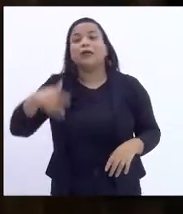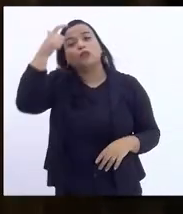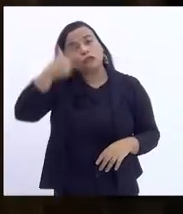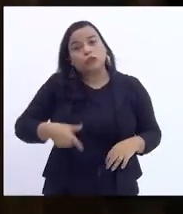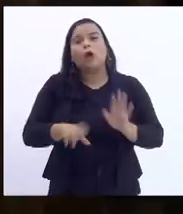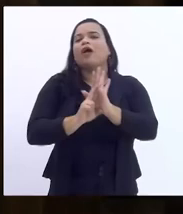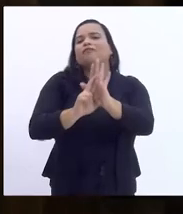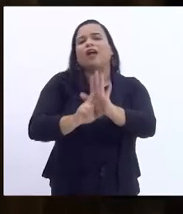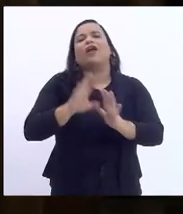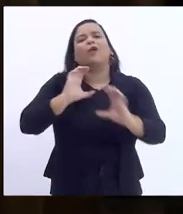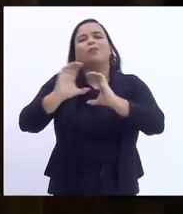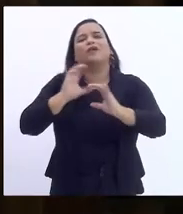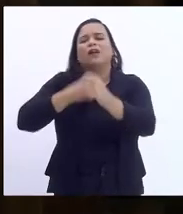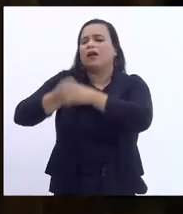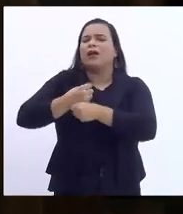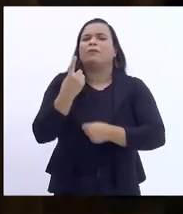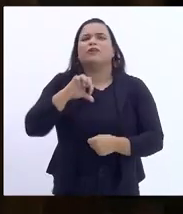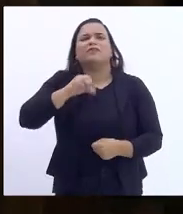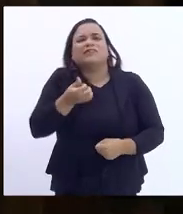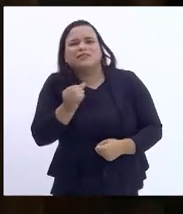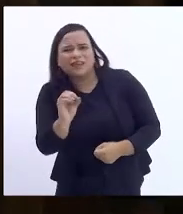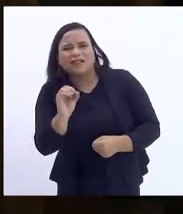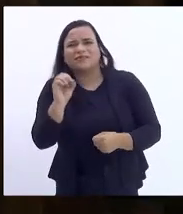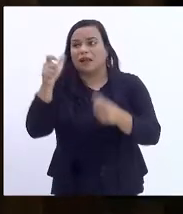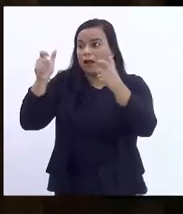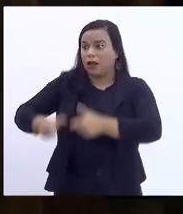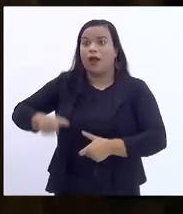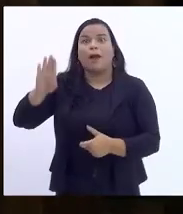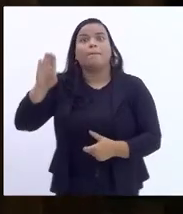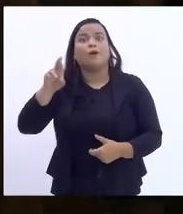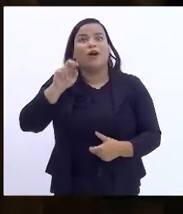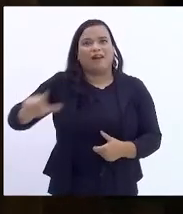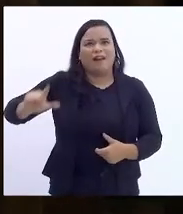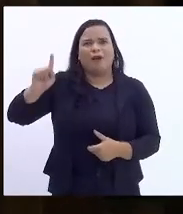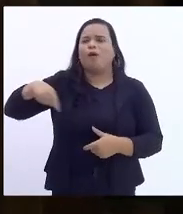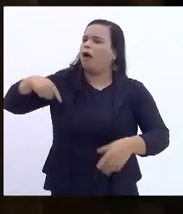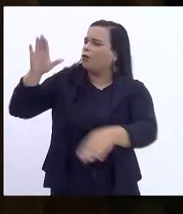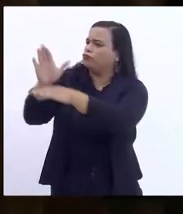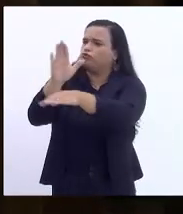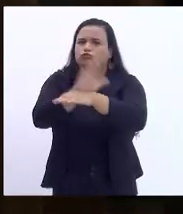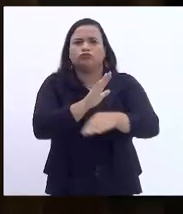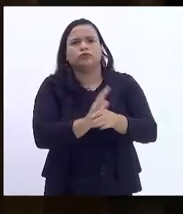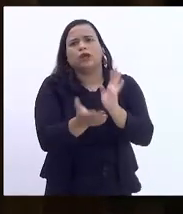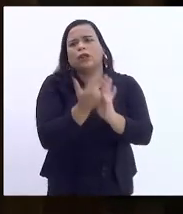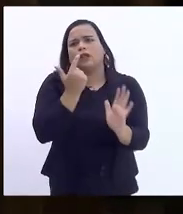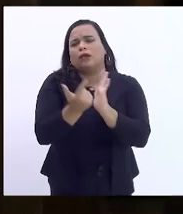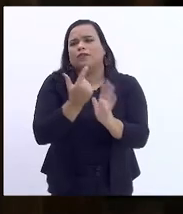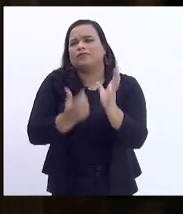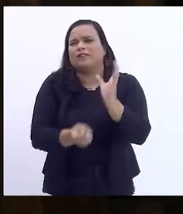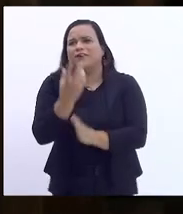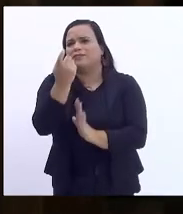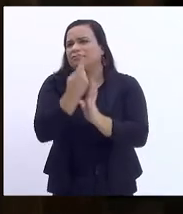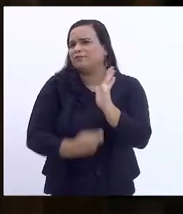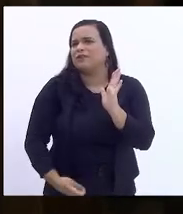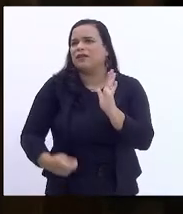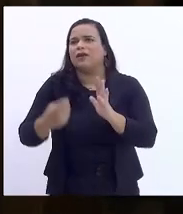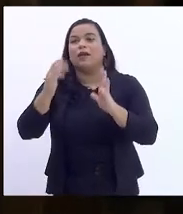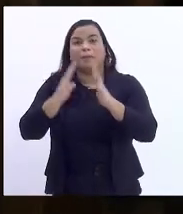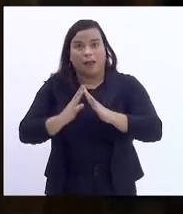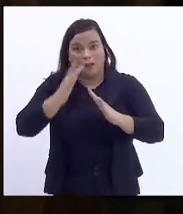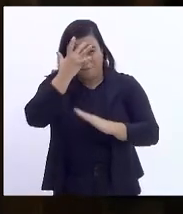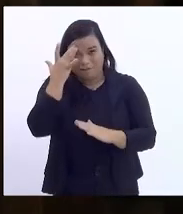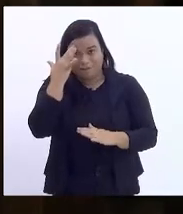desde a década de 60 do Borel as lutas do povo do Borel um livro que foi o livro que foi escrito por um